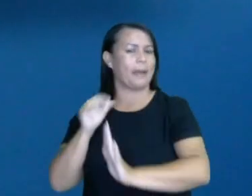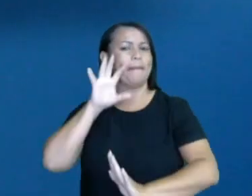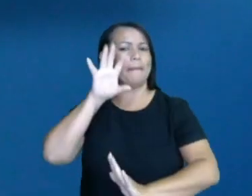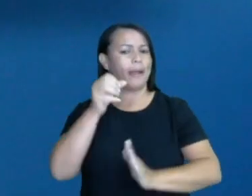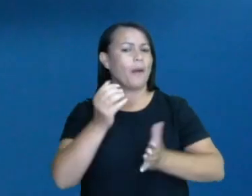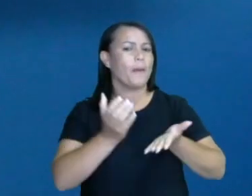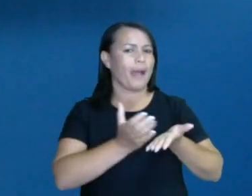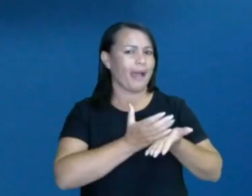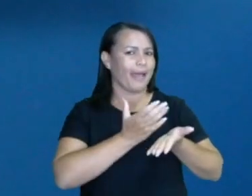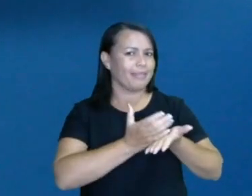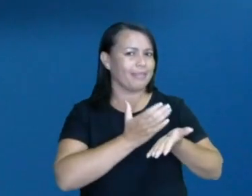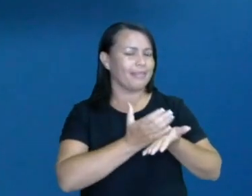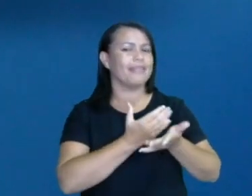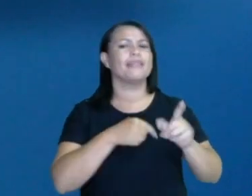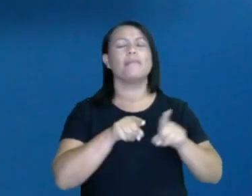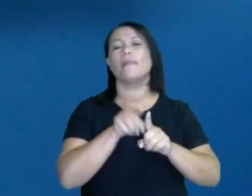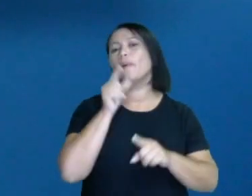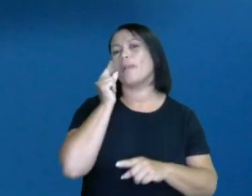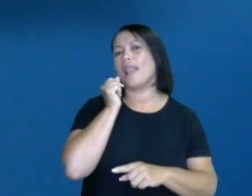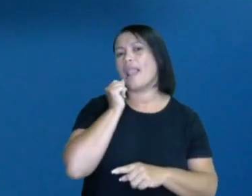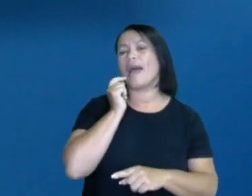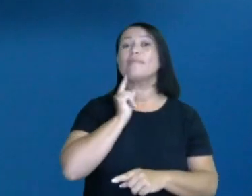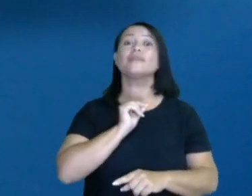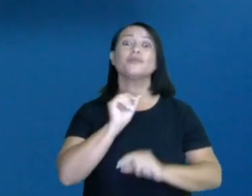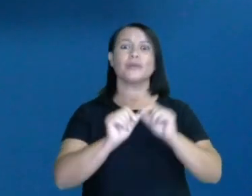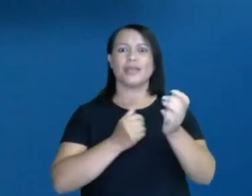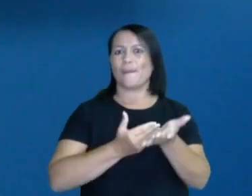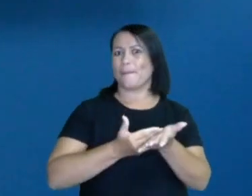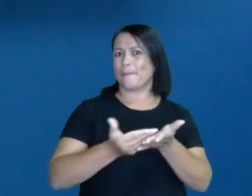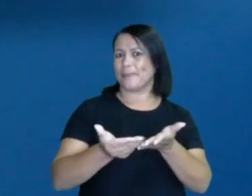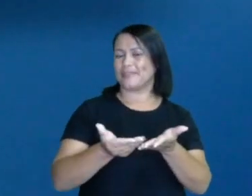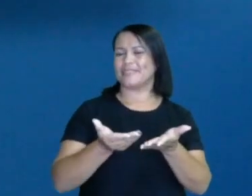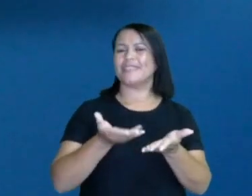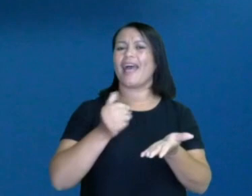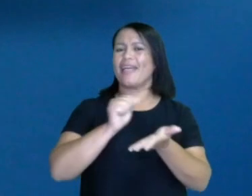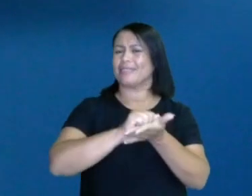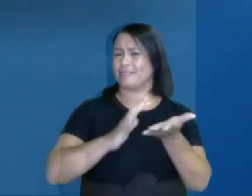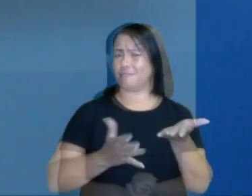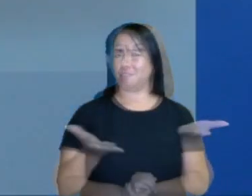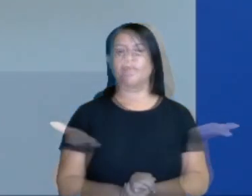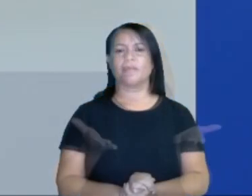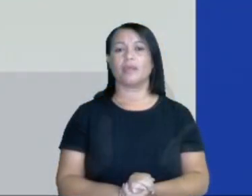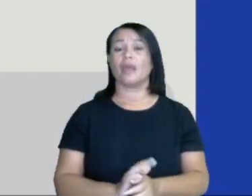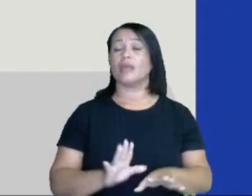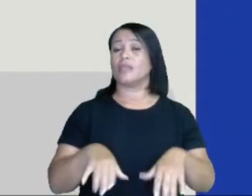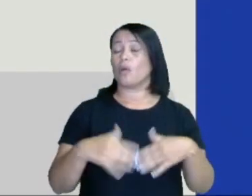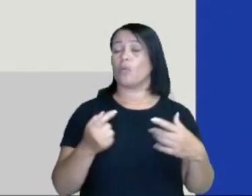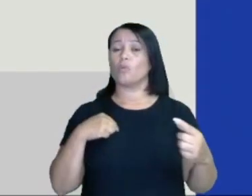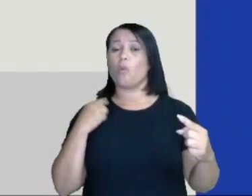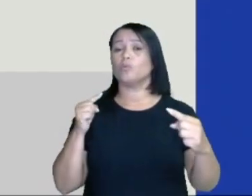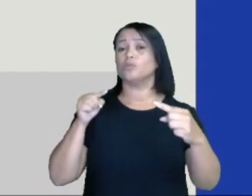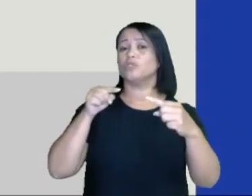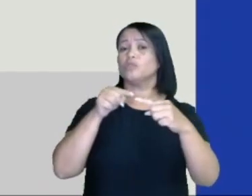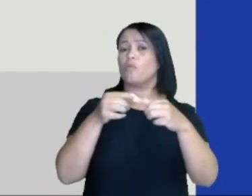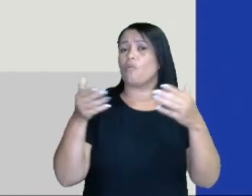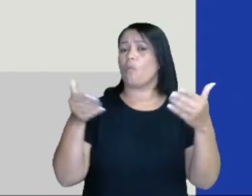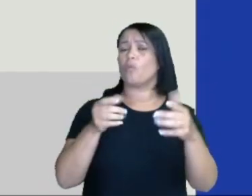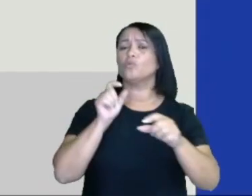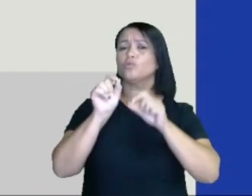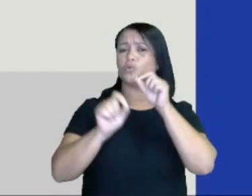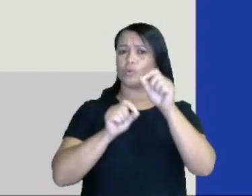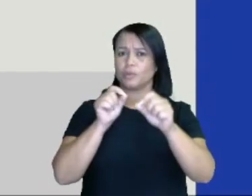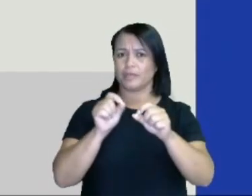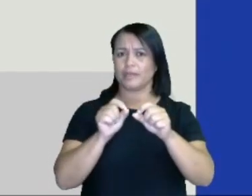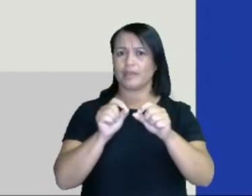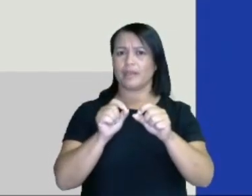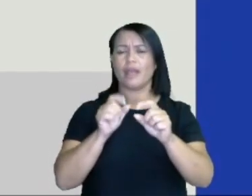nosso caderno e o lápis e iniciar a nossa atividade hoje. O nosso objetivo hoje vai